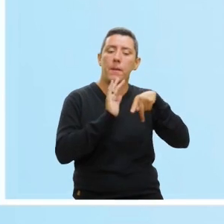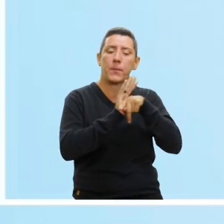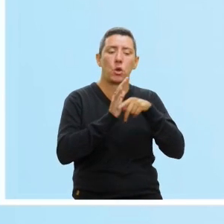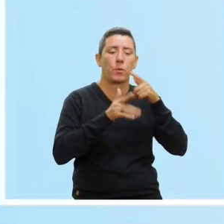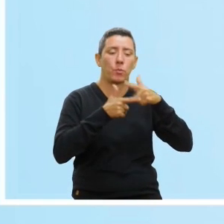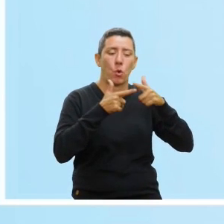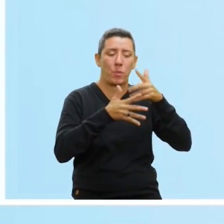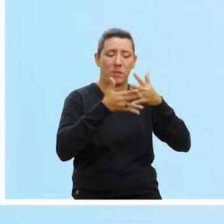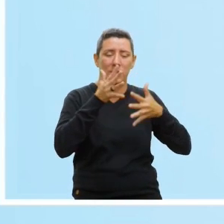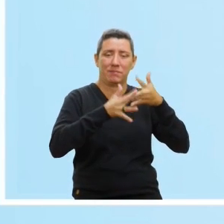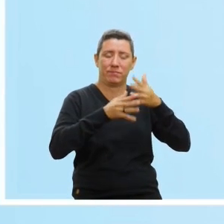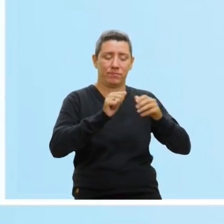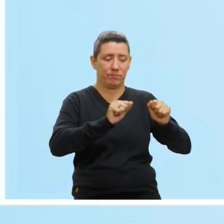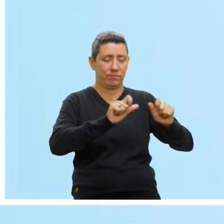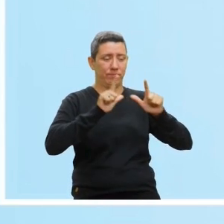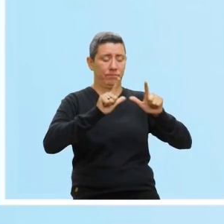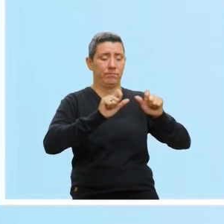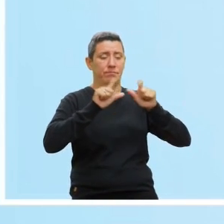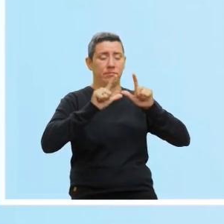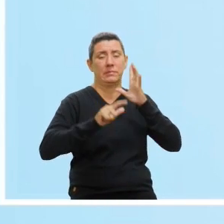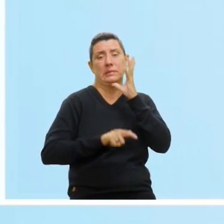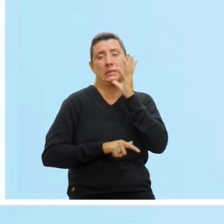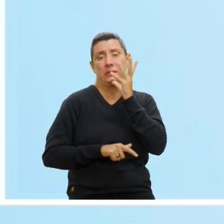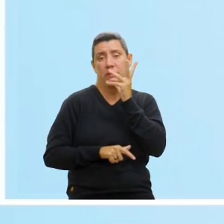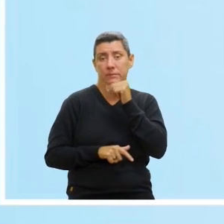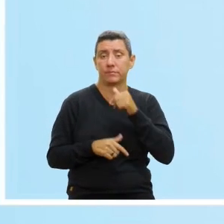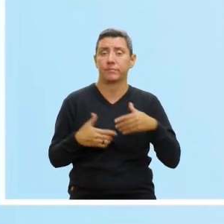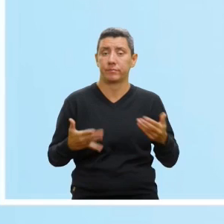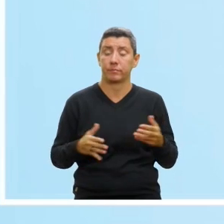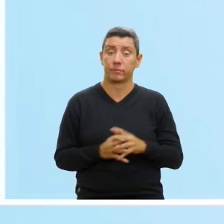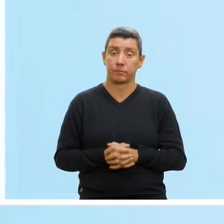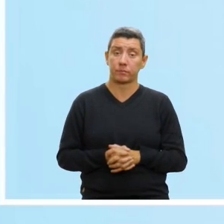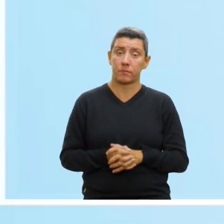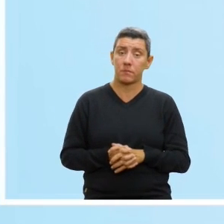sinal óptico. Então, cada um desses 80 canais,